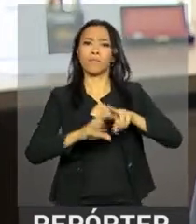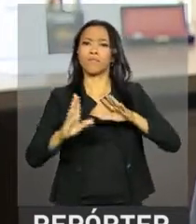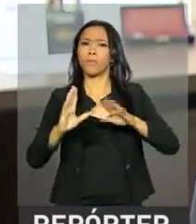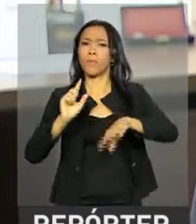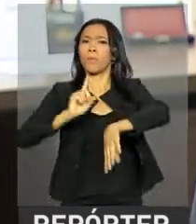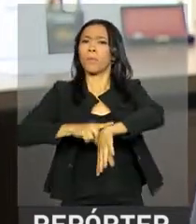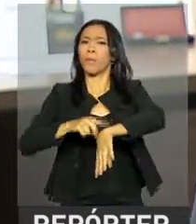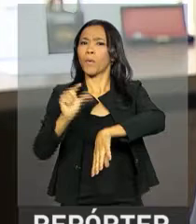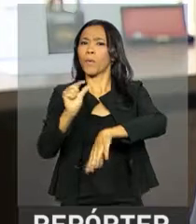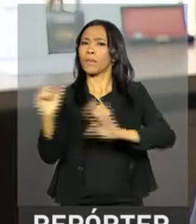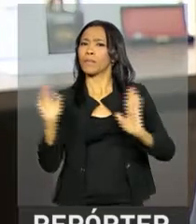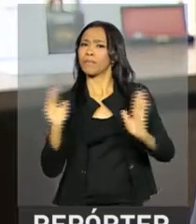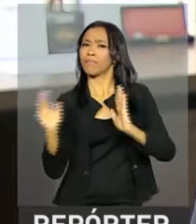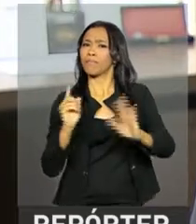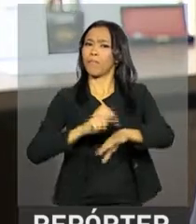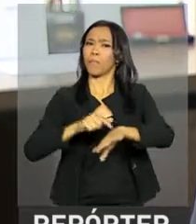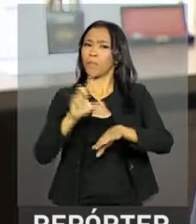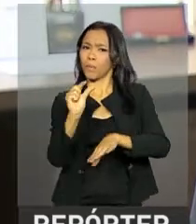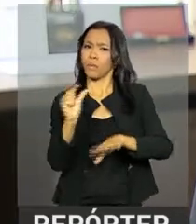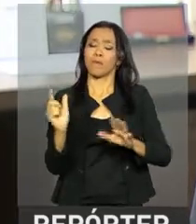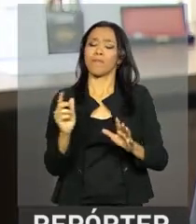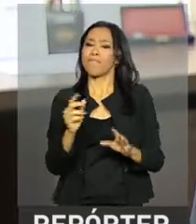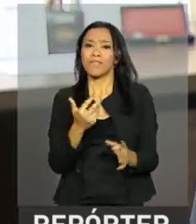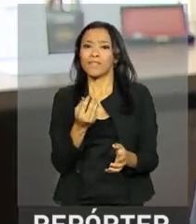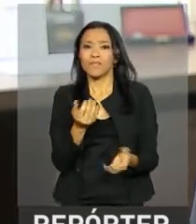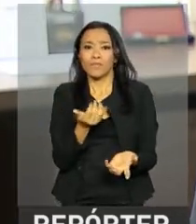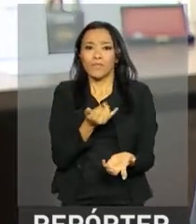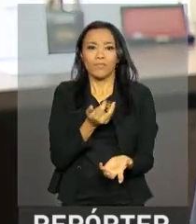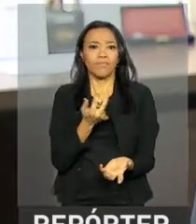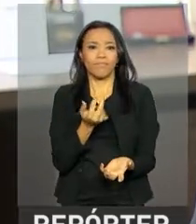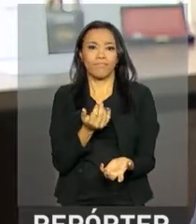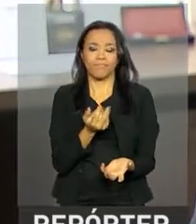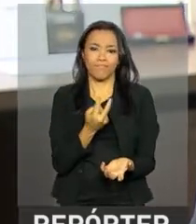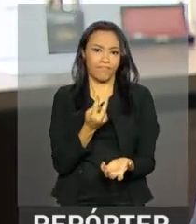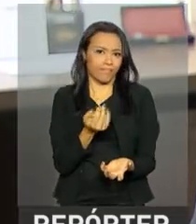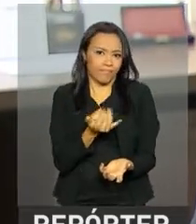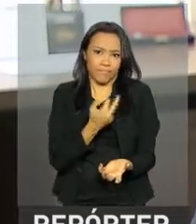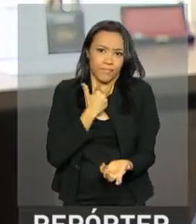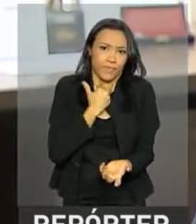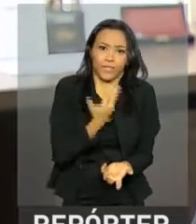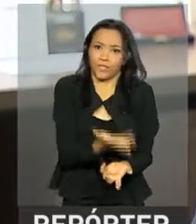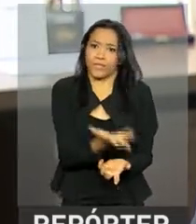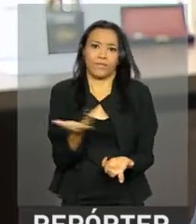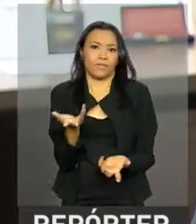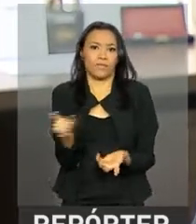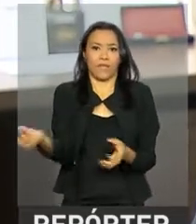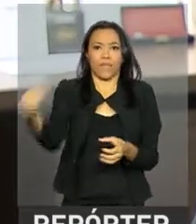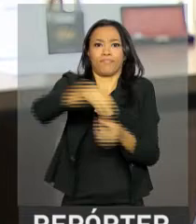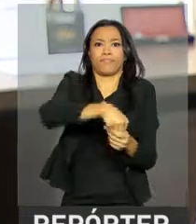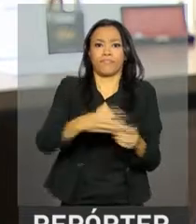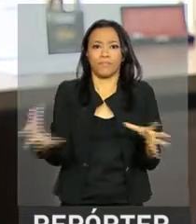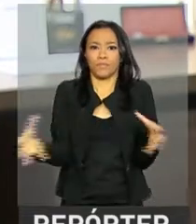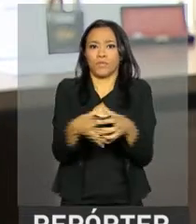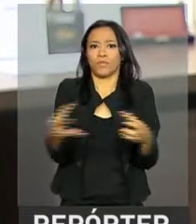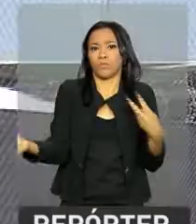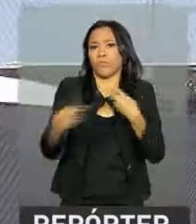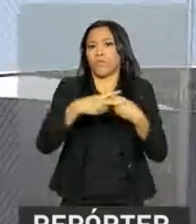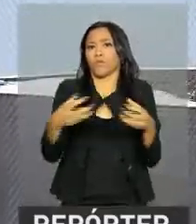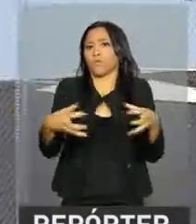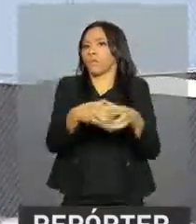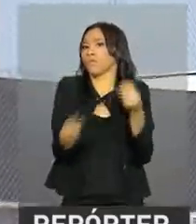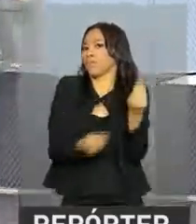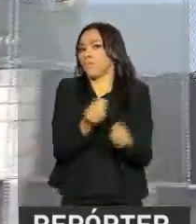deveriam pessoas que não deveriam estar é é servindo de massa de manobra para grupos criminosos dentro do presídio